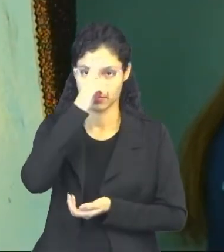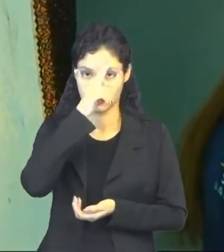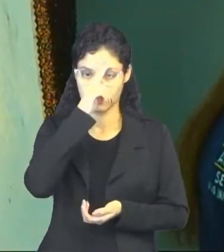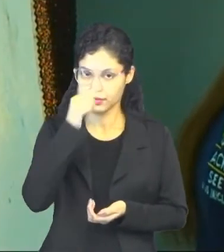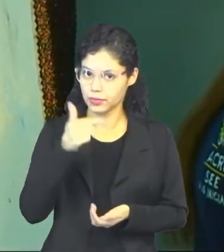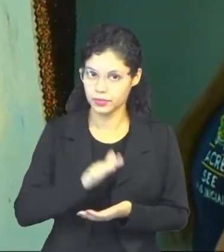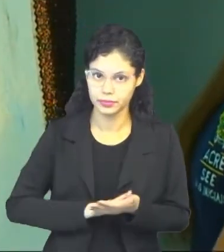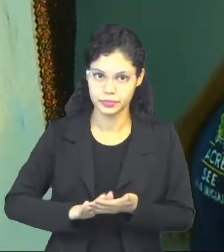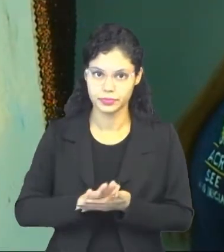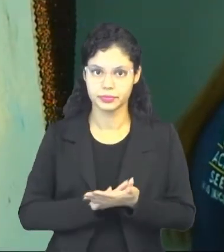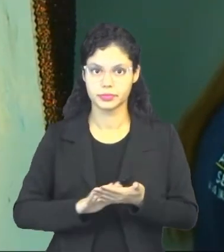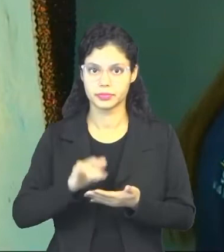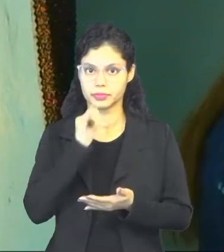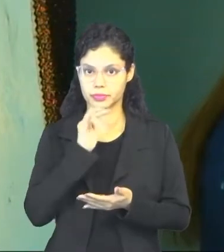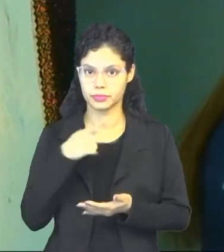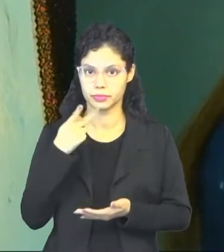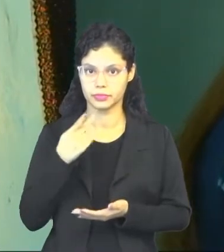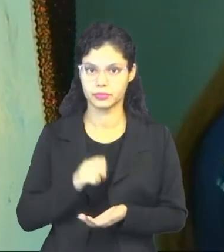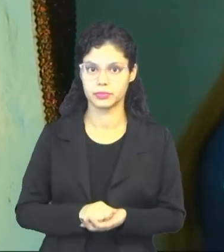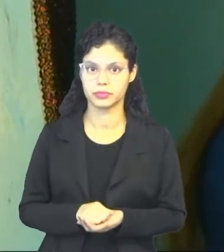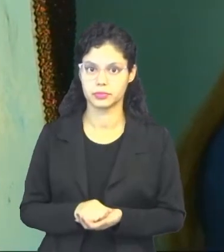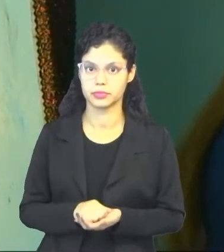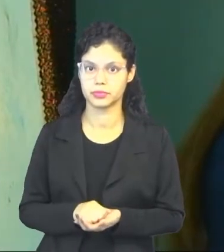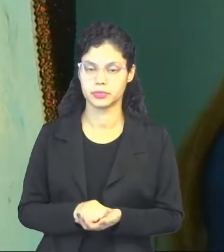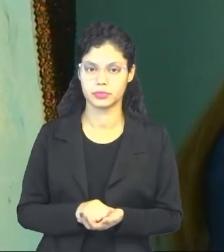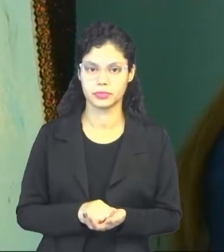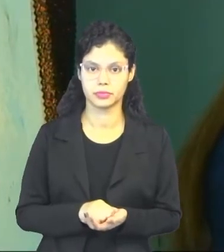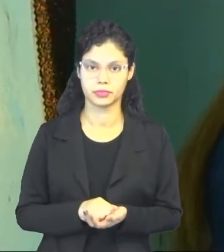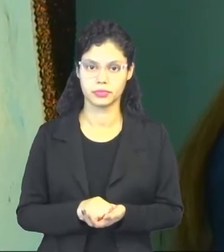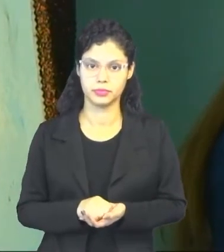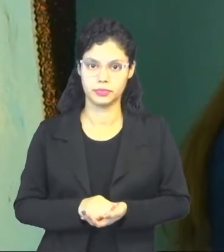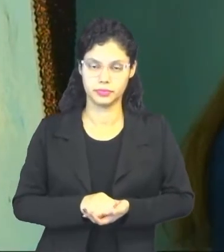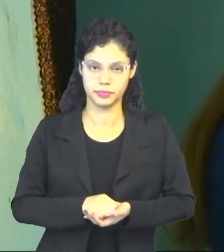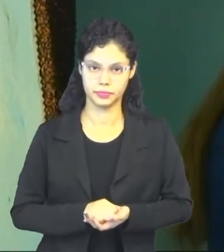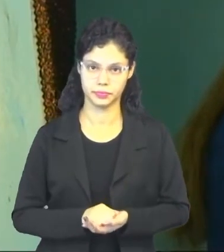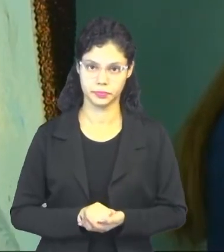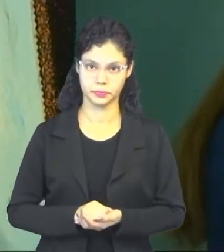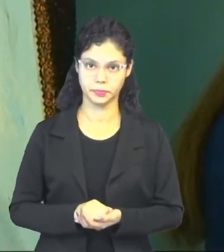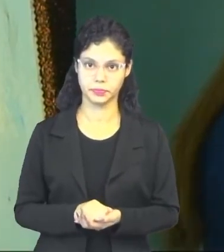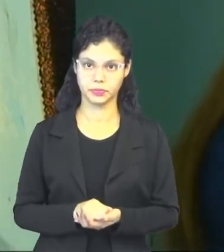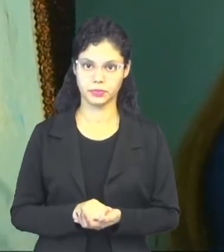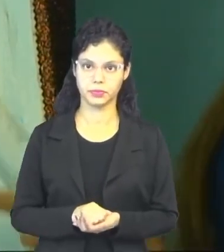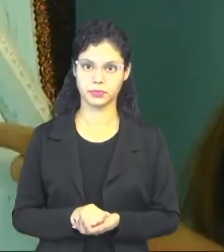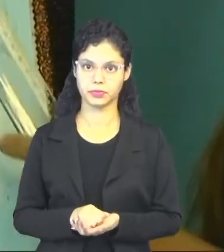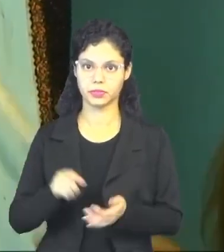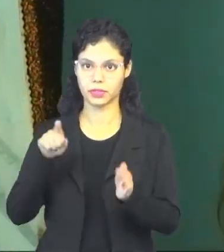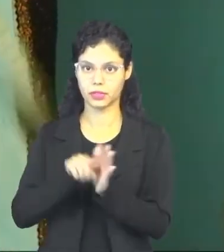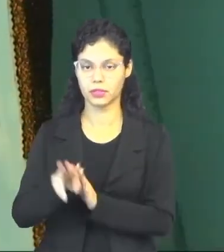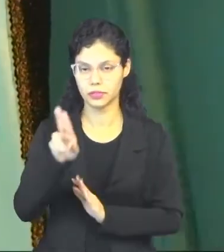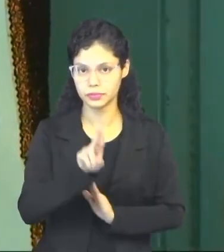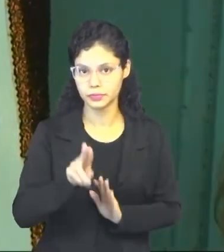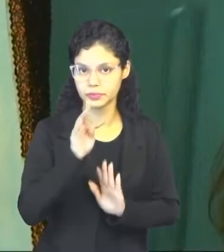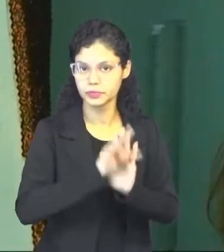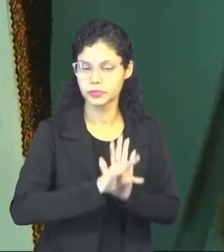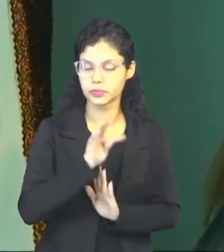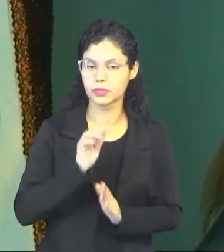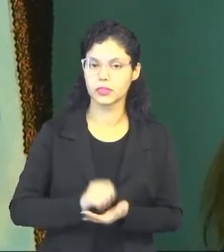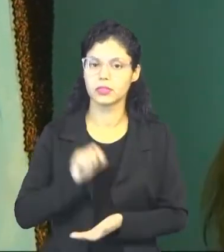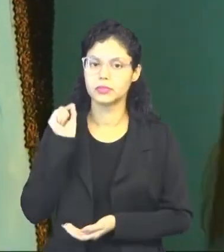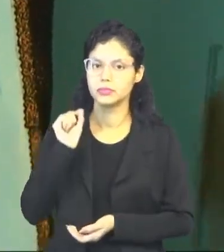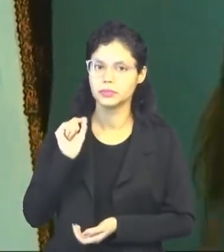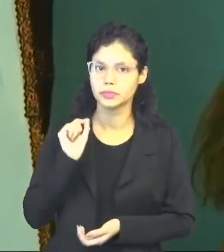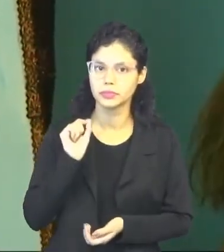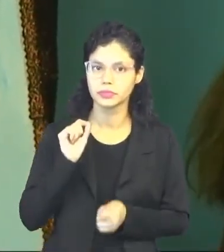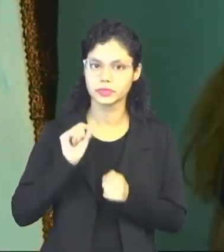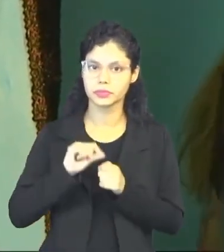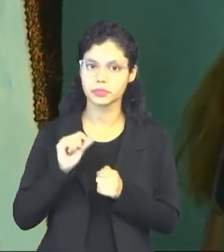tem nenhuma fala. Por si só, você vai entender a mensagem. Se eu perguntar, usando esse texto, se eu perguntasse assim, o que o